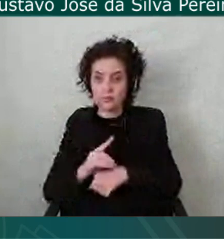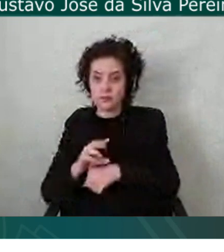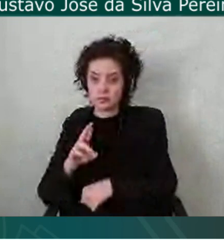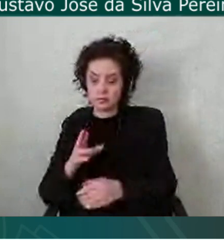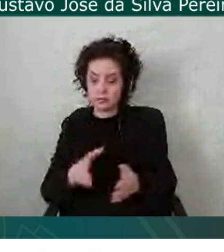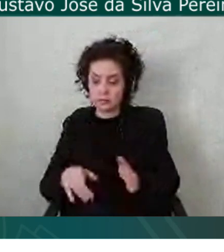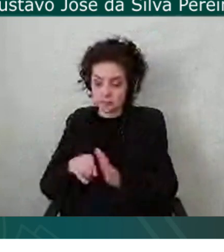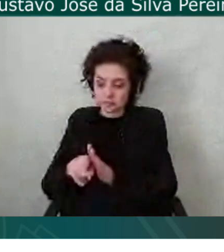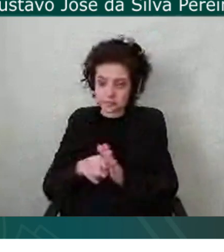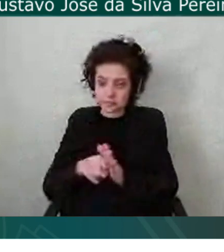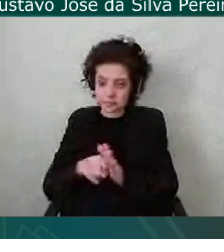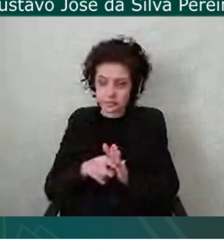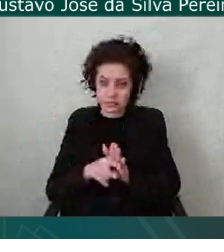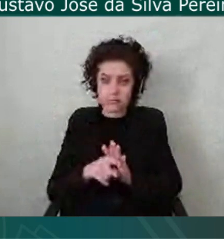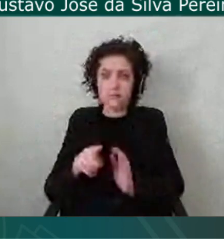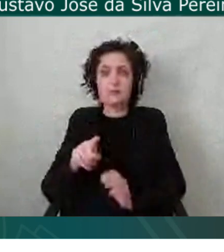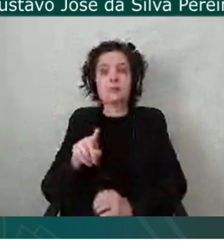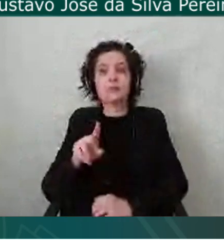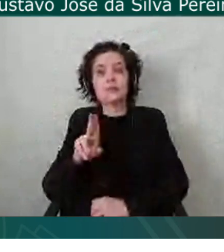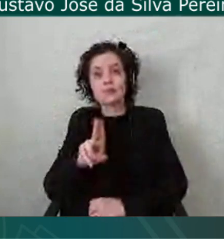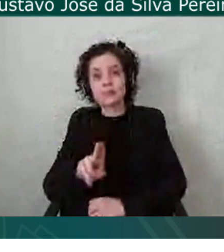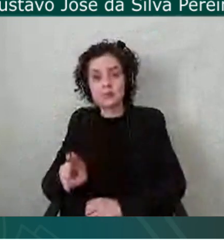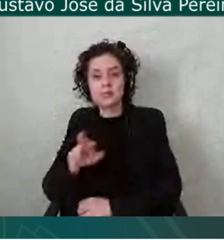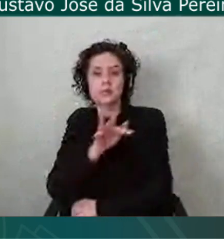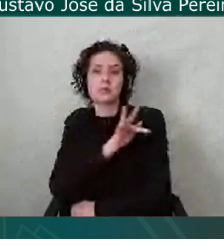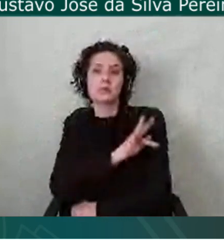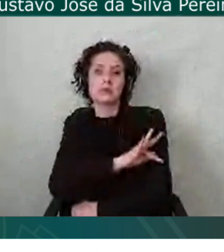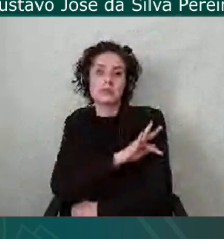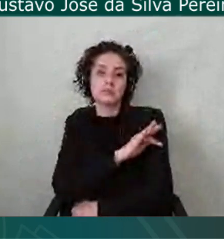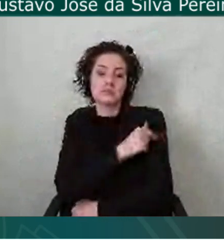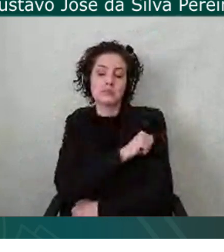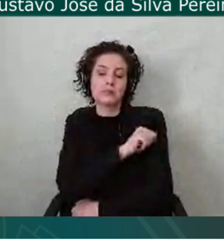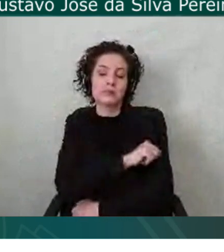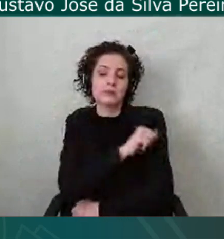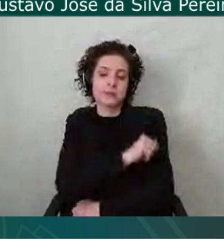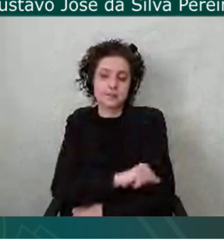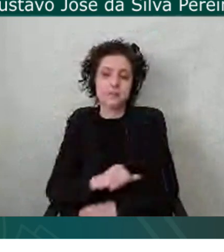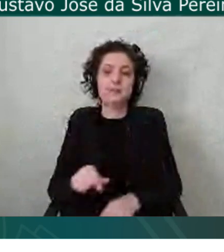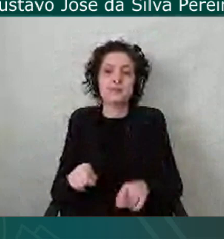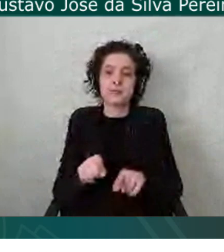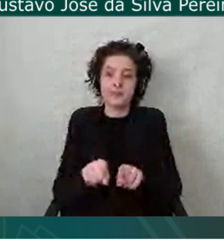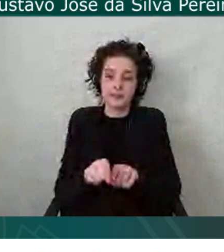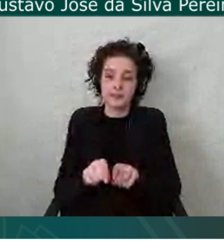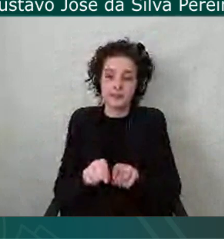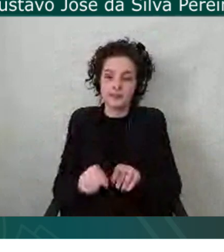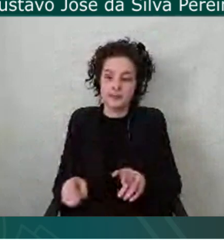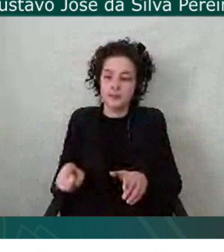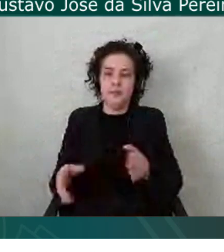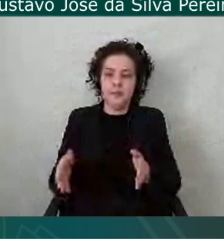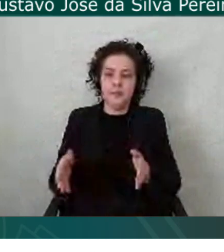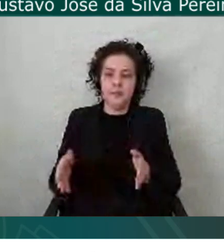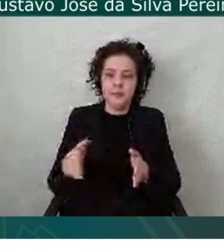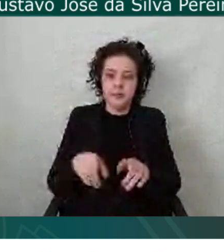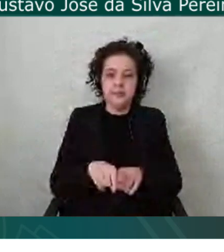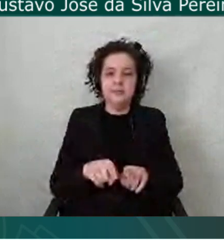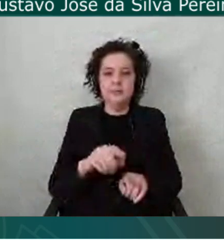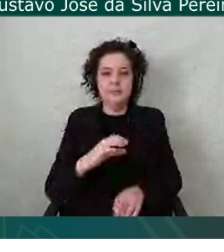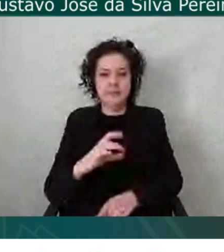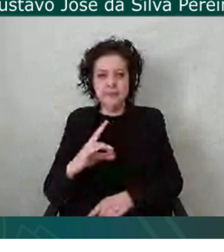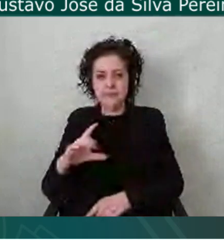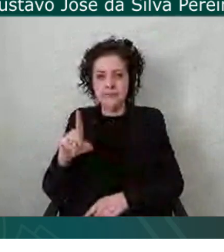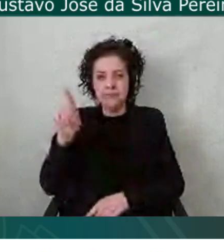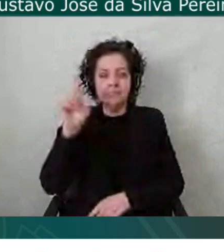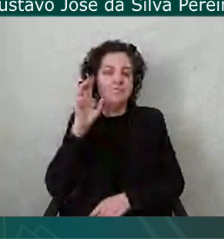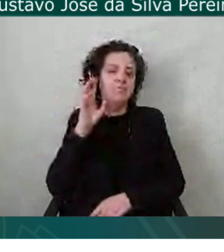na UFRJ. E também com uma realização de parte da sua formação no CDC, nos Estados Unidos, que é o Centro